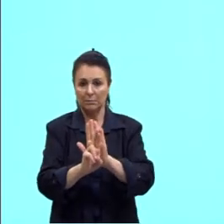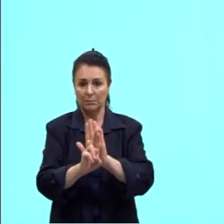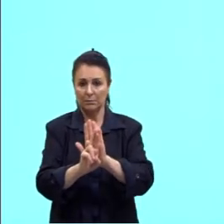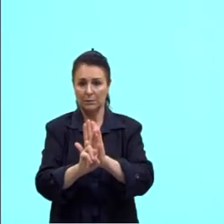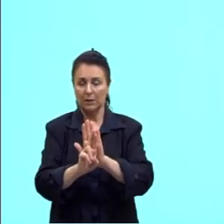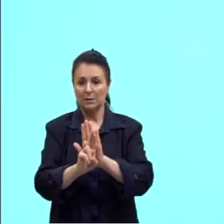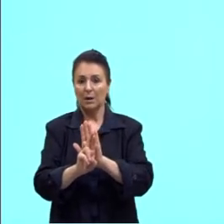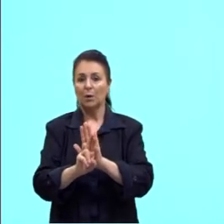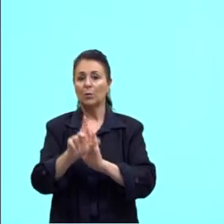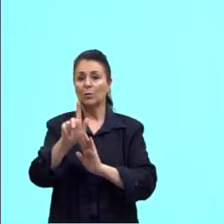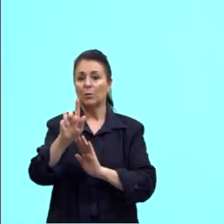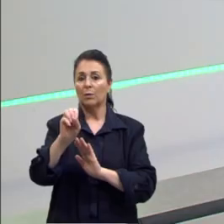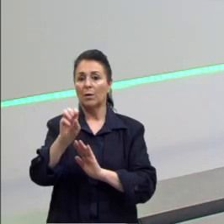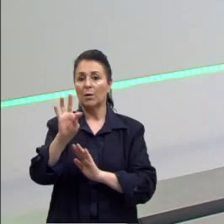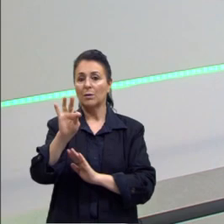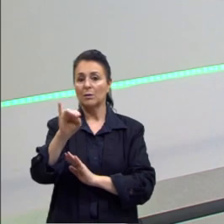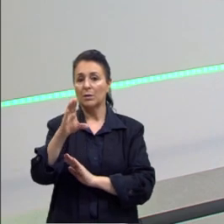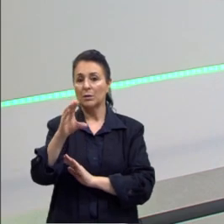góticas